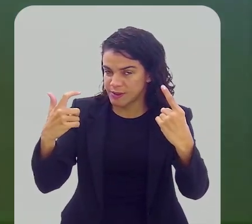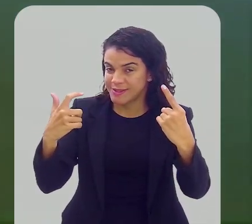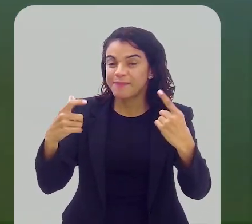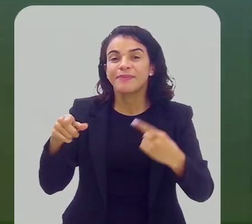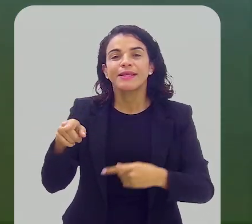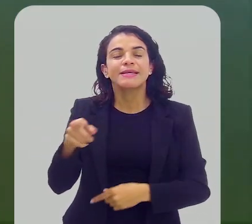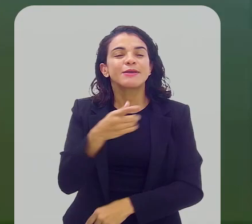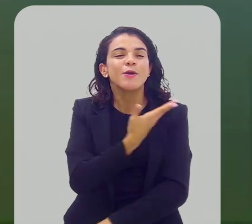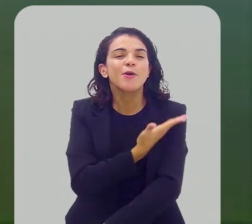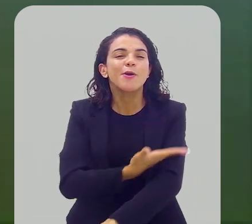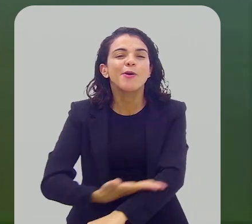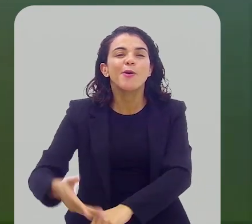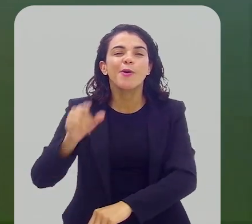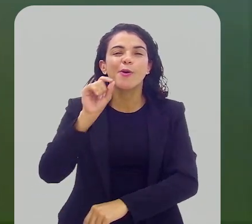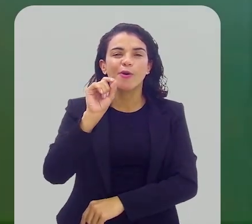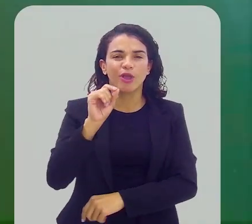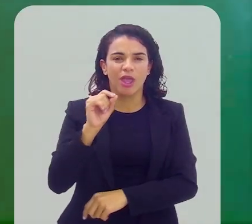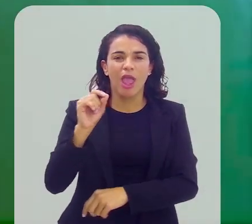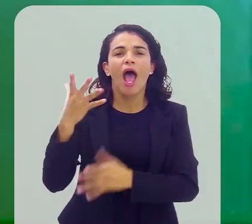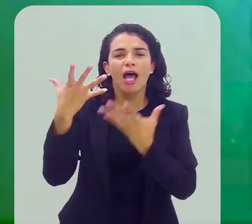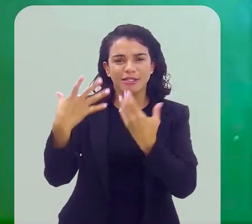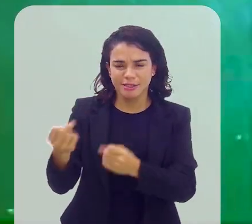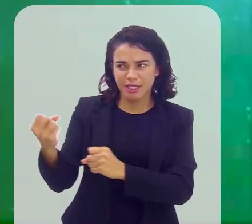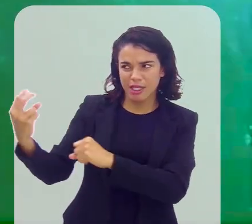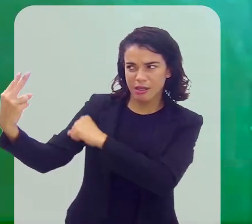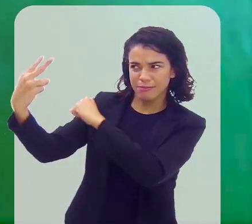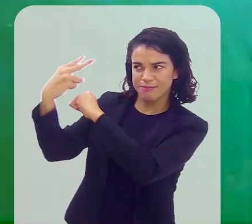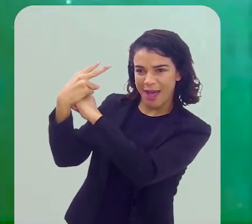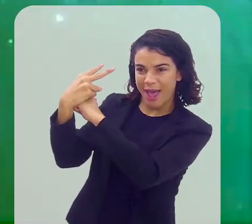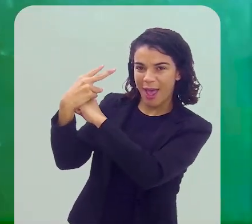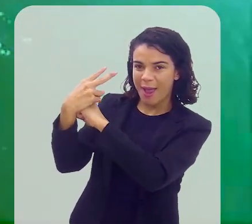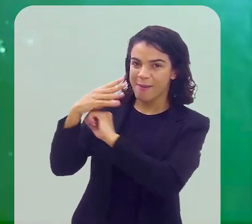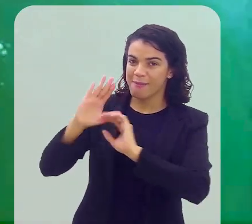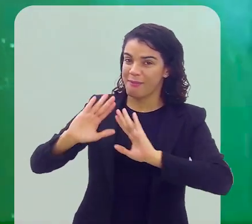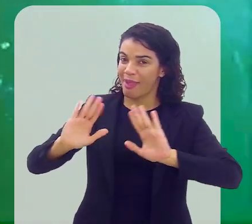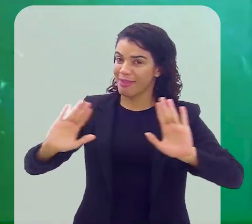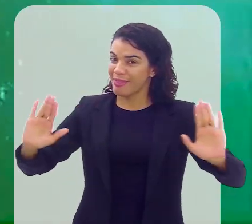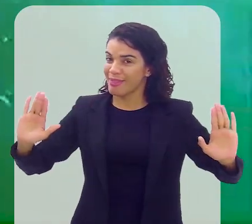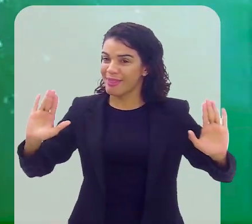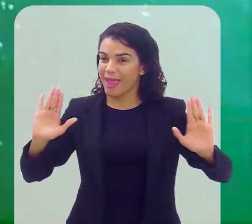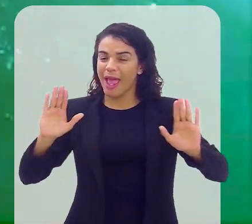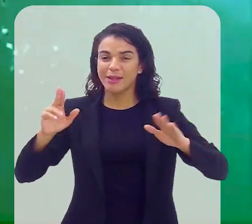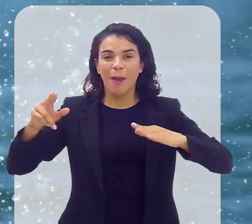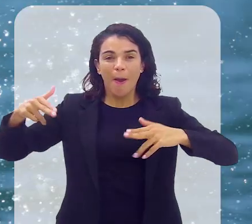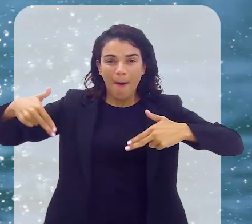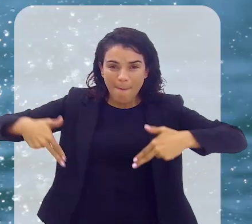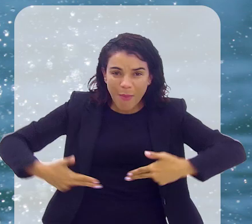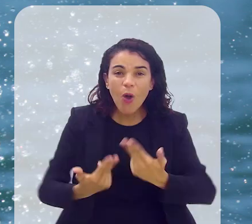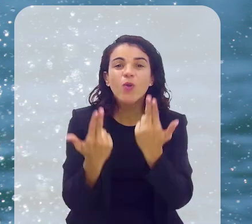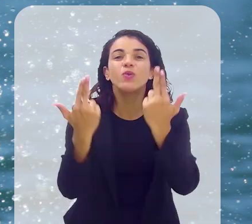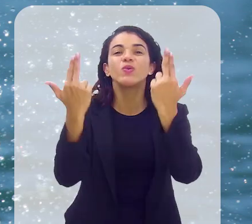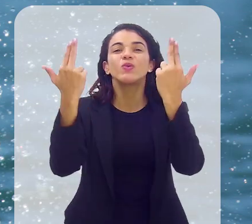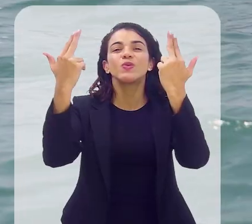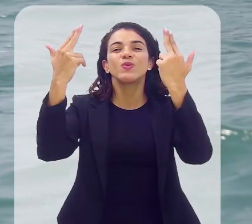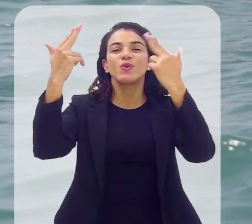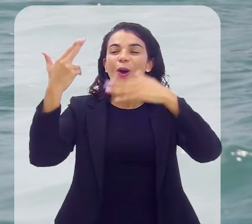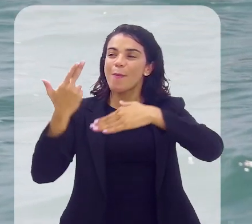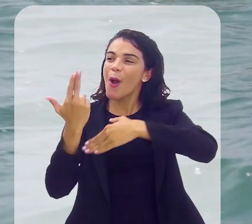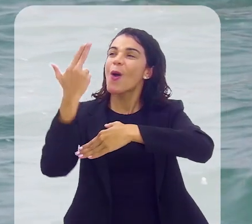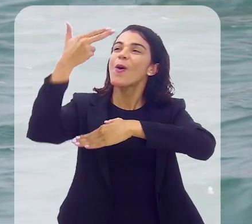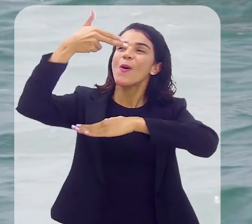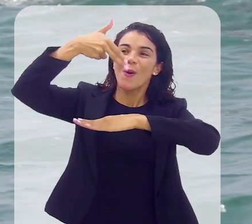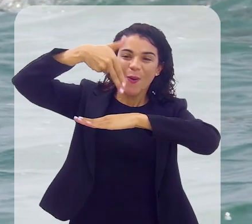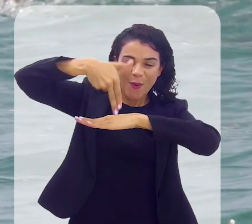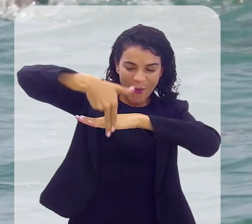selvagem mesmo. E costumam apenas se deixar observar de longe. Nada que impeça saltos bem pertinho